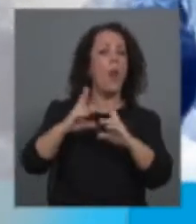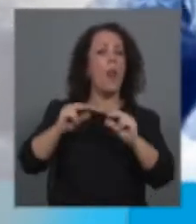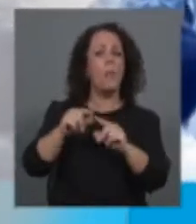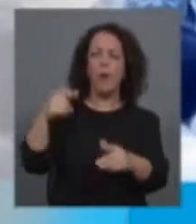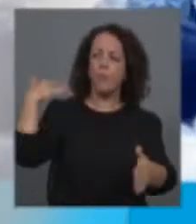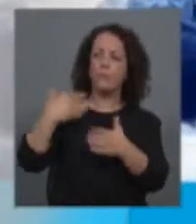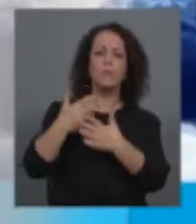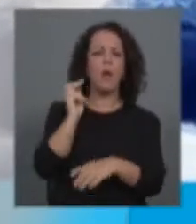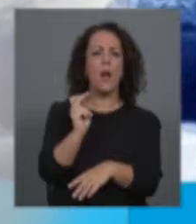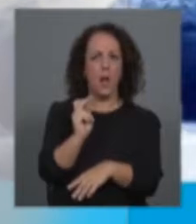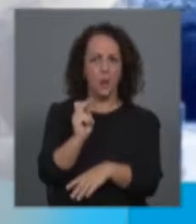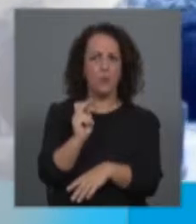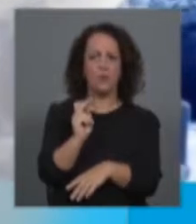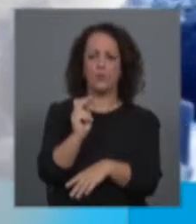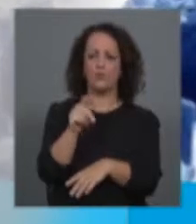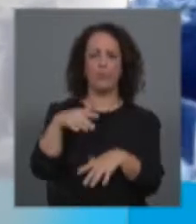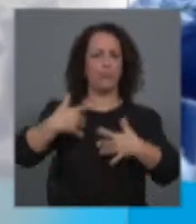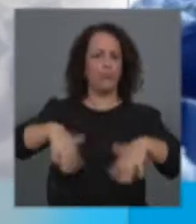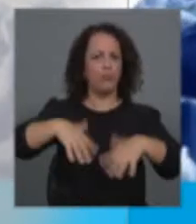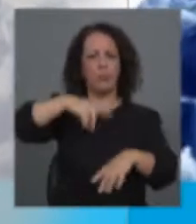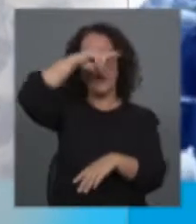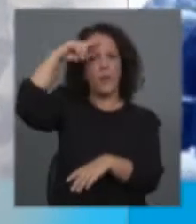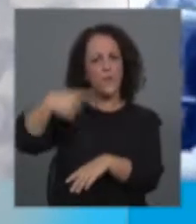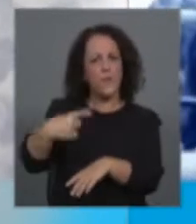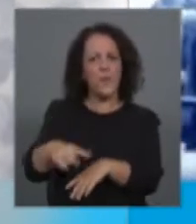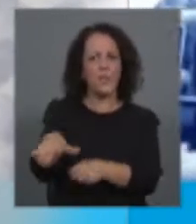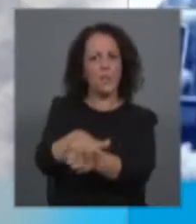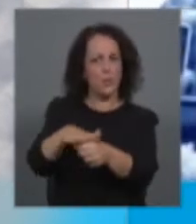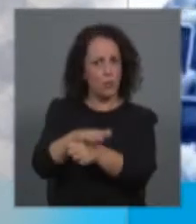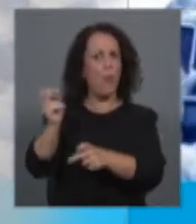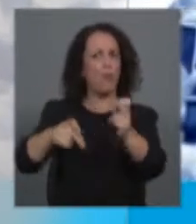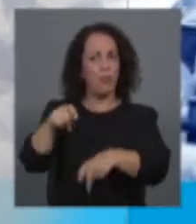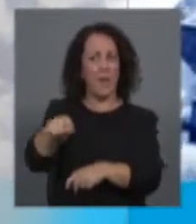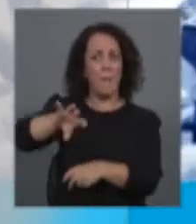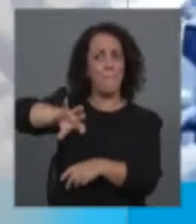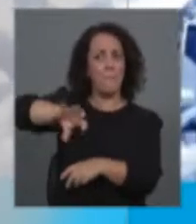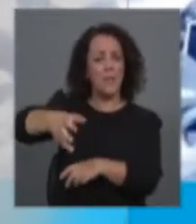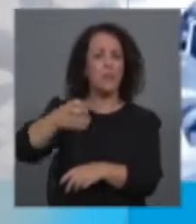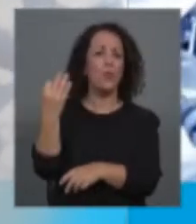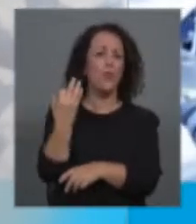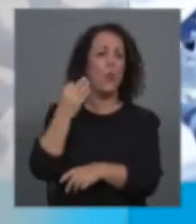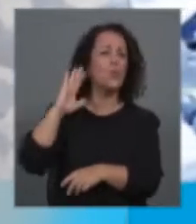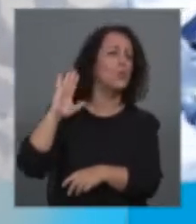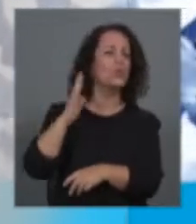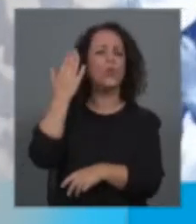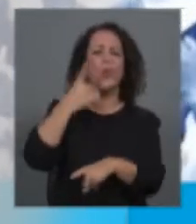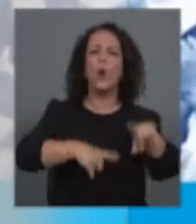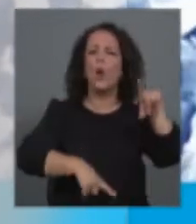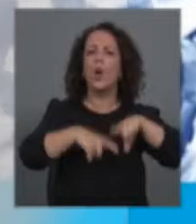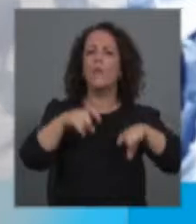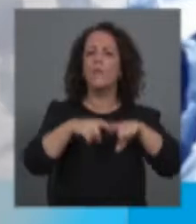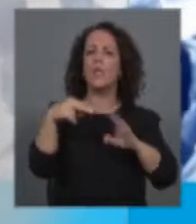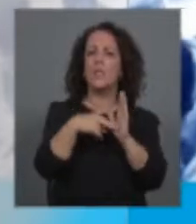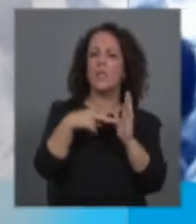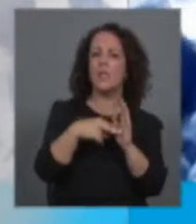últimos anos momentos muito tensos, muito difíceis. Não nos podemos esquecer que é um dos países que recebeu mais refugiados vindos da Síria e